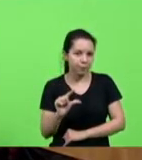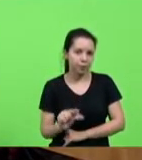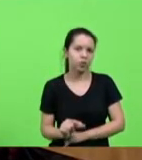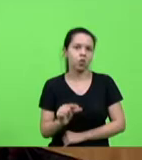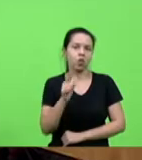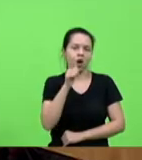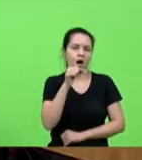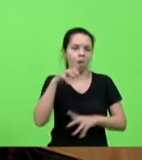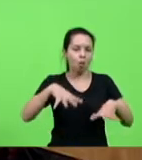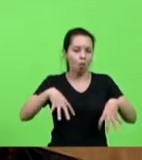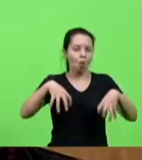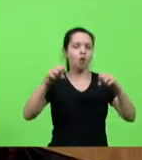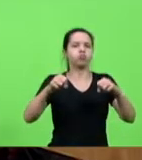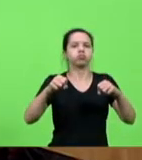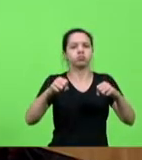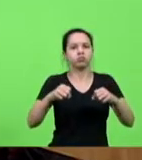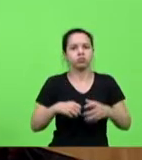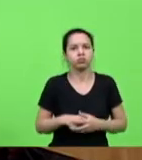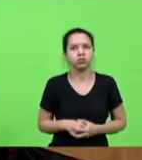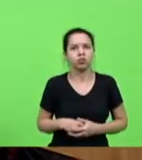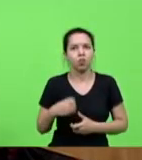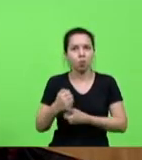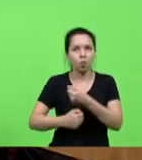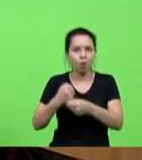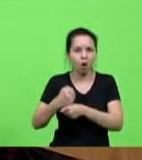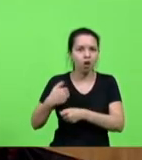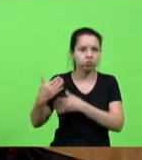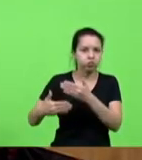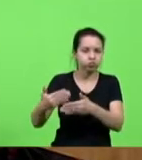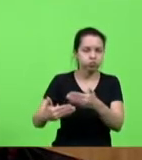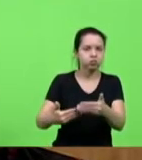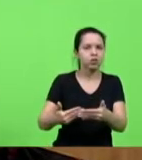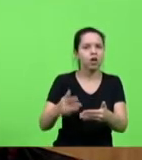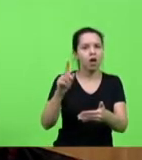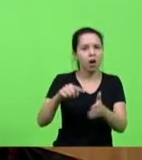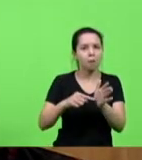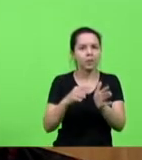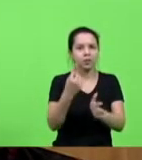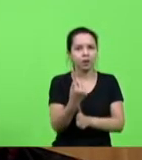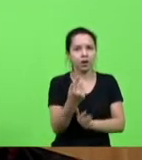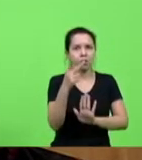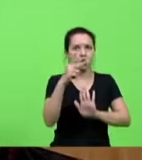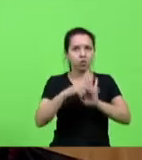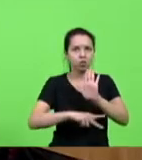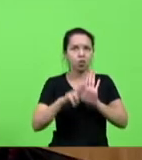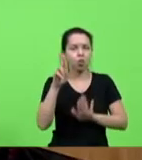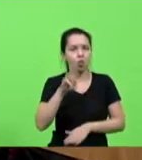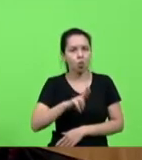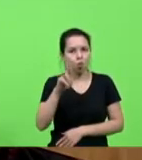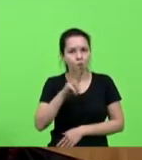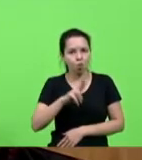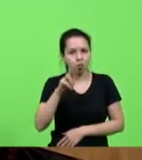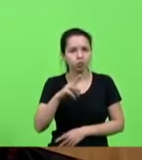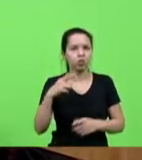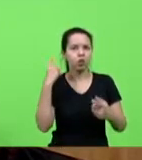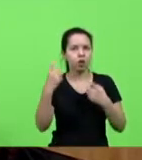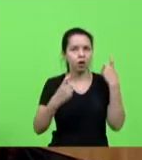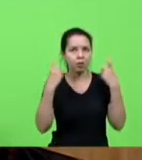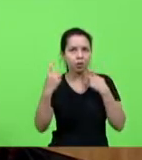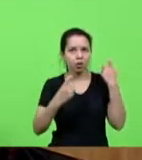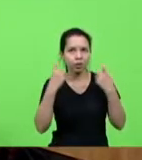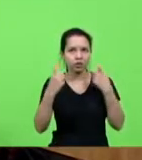estiagem. Na verdade, nos últimos anos, é o primeiro projeto com um uso permanentemente, com uma preocupação